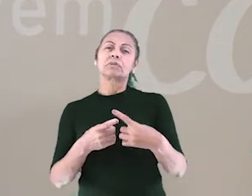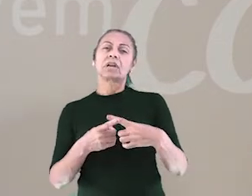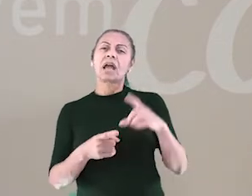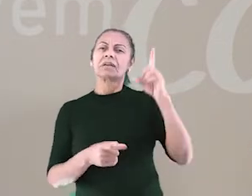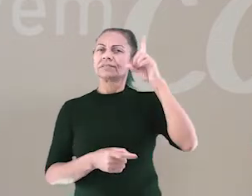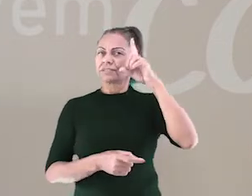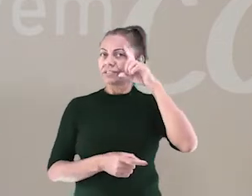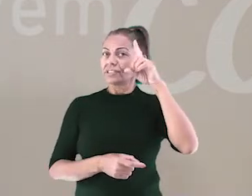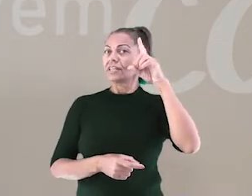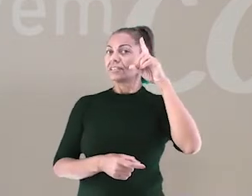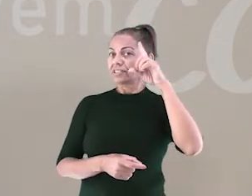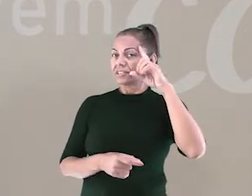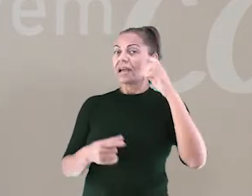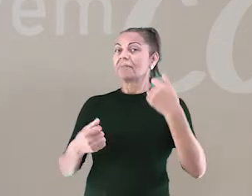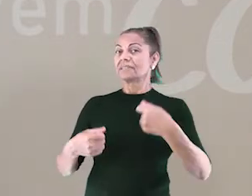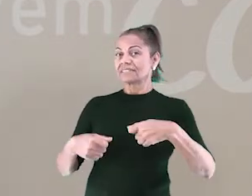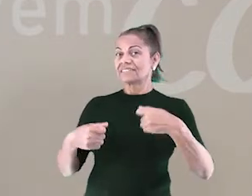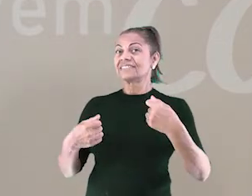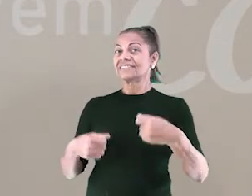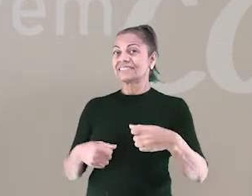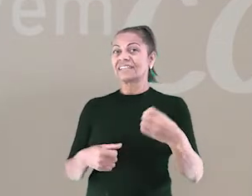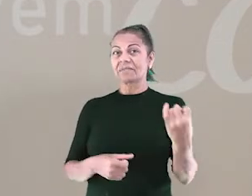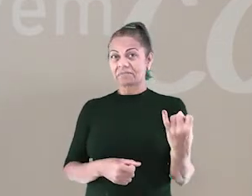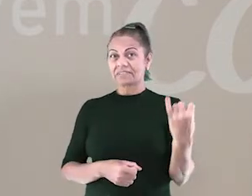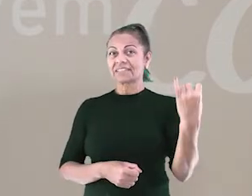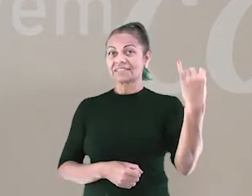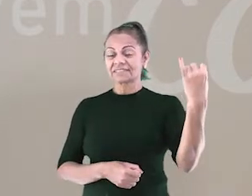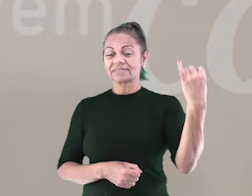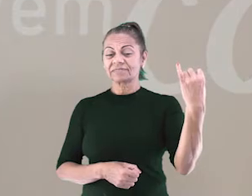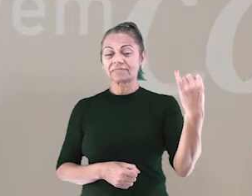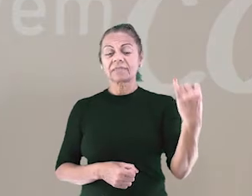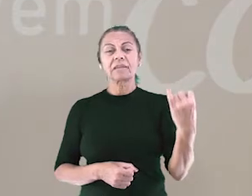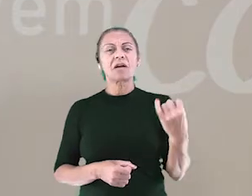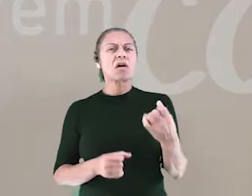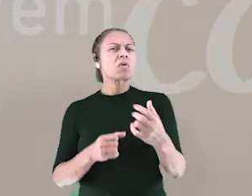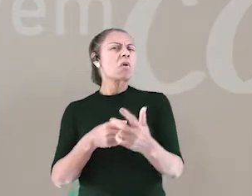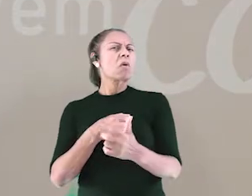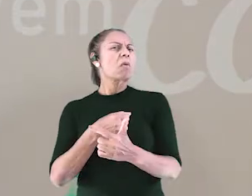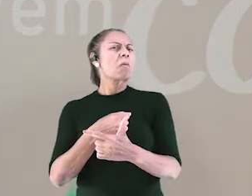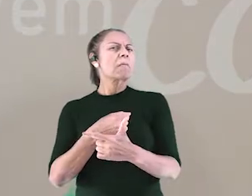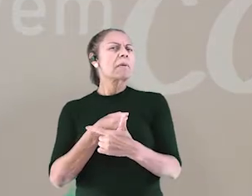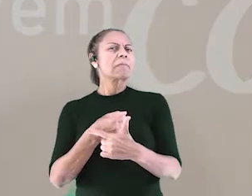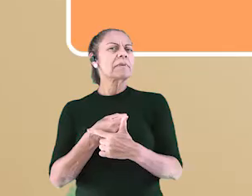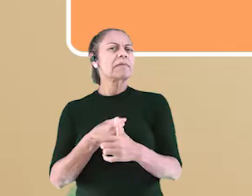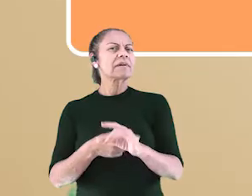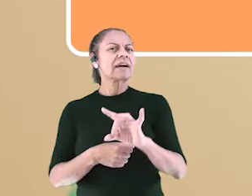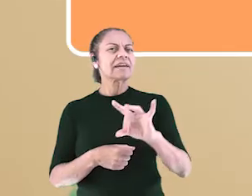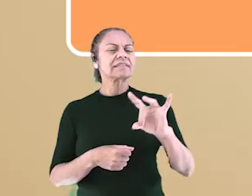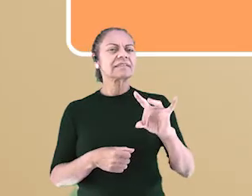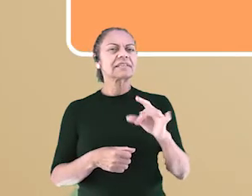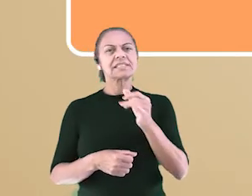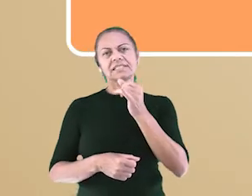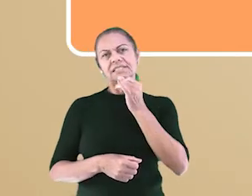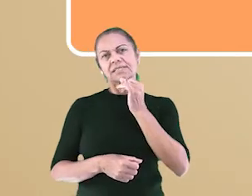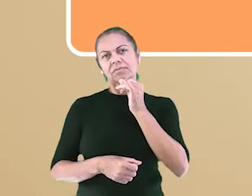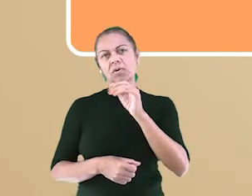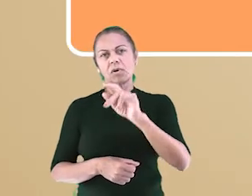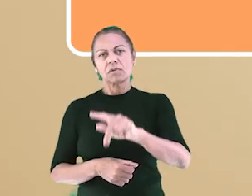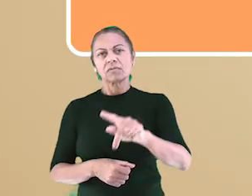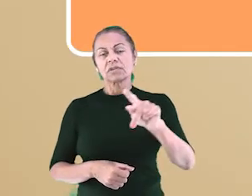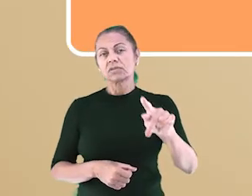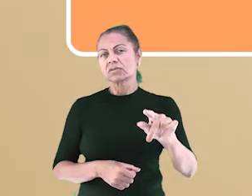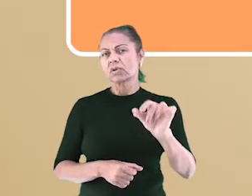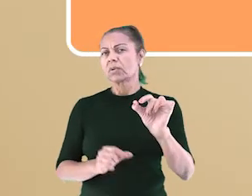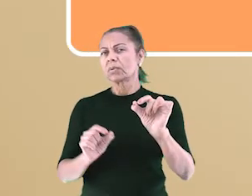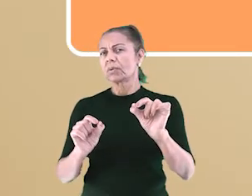são importantes em nosso dia a dia. Vamos pensar sobre o papel de algumas dessas profissões? O professor, por exemplo, tem